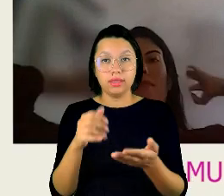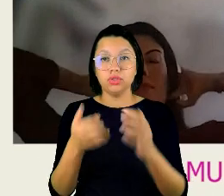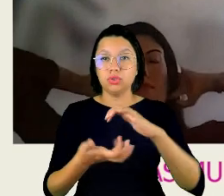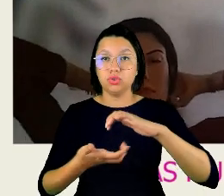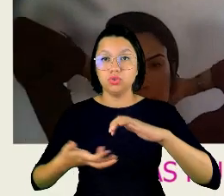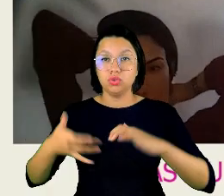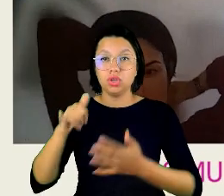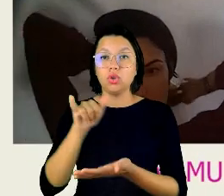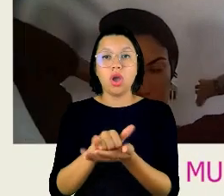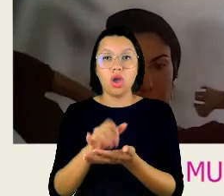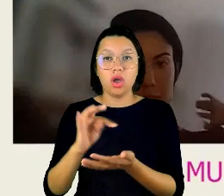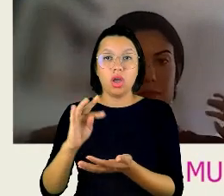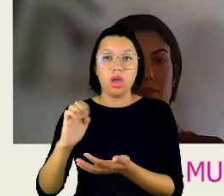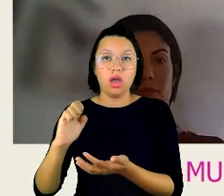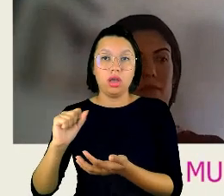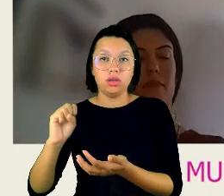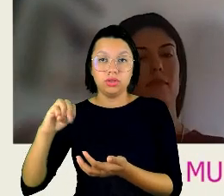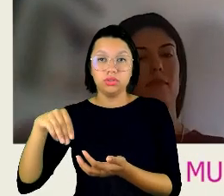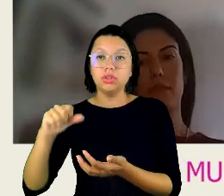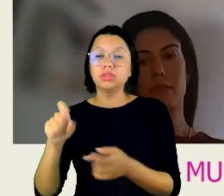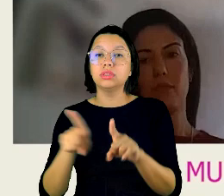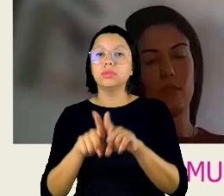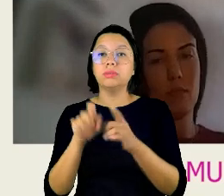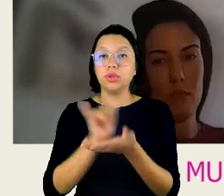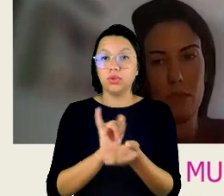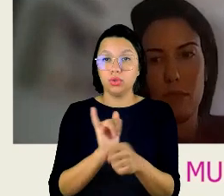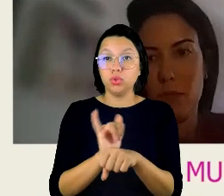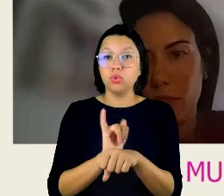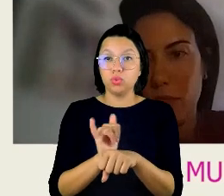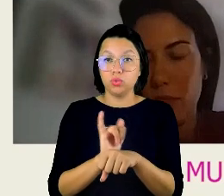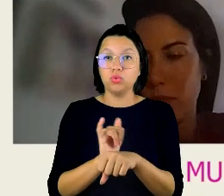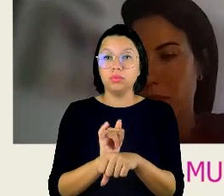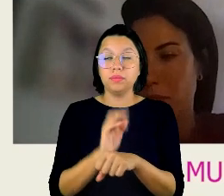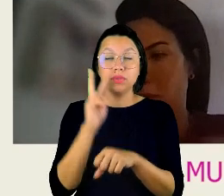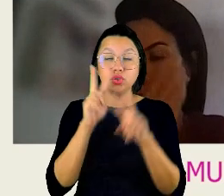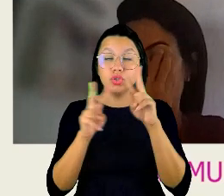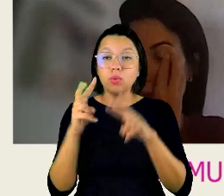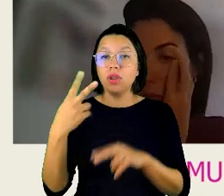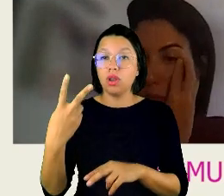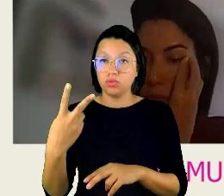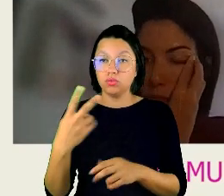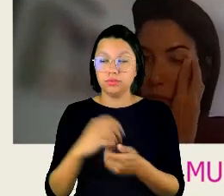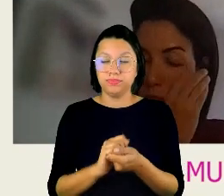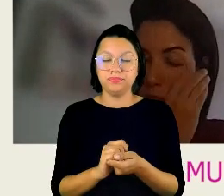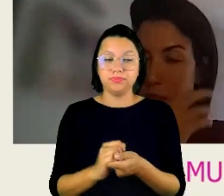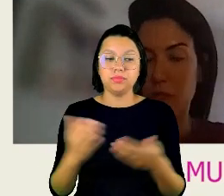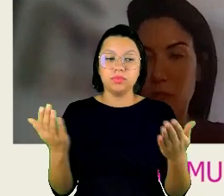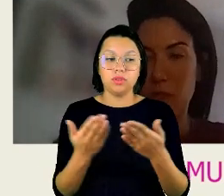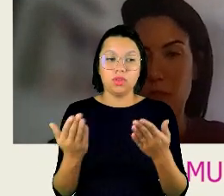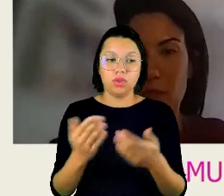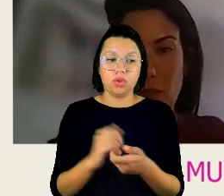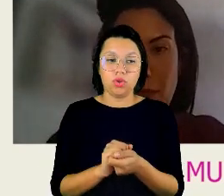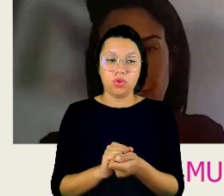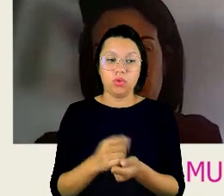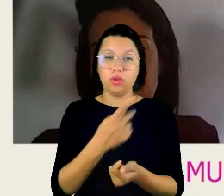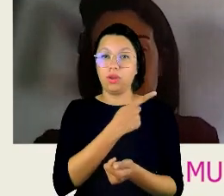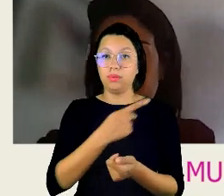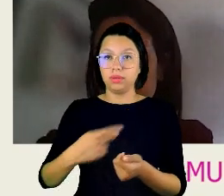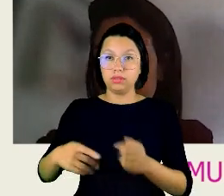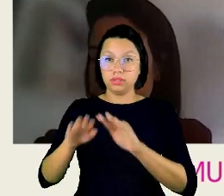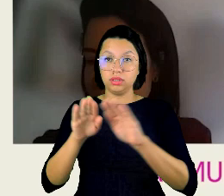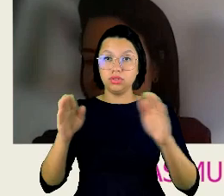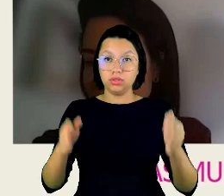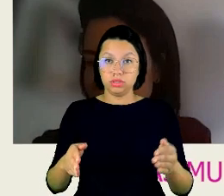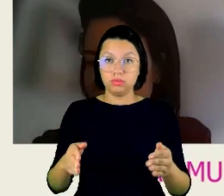chat do Teams, como pelo YouTube também. A gente está olhando as duas plataformas. Eu vou agora passar a presidência de